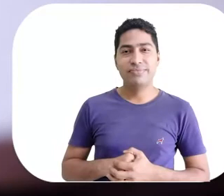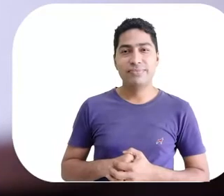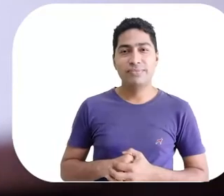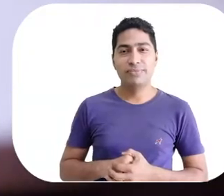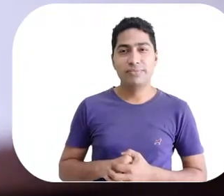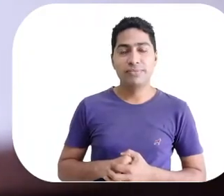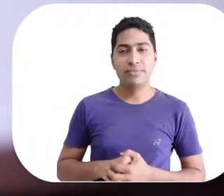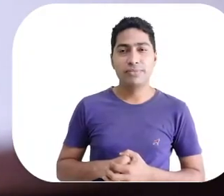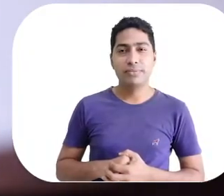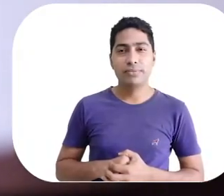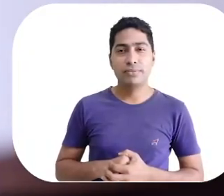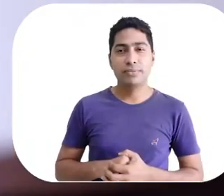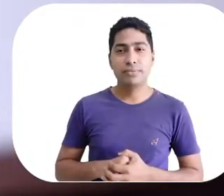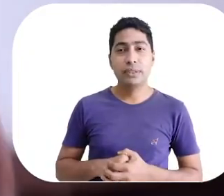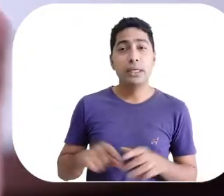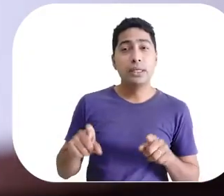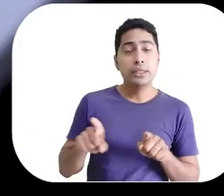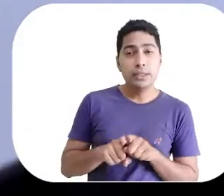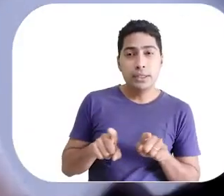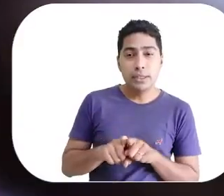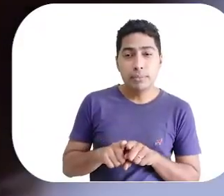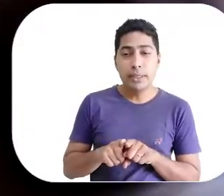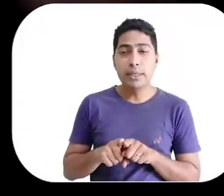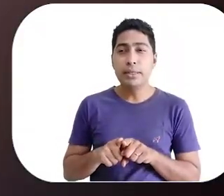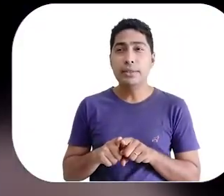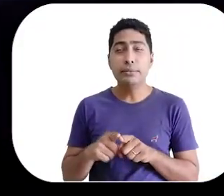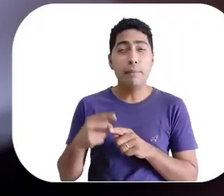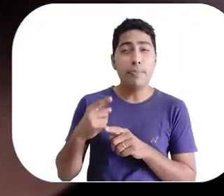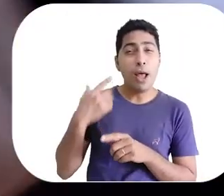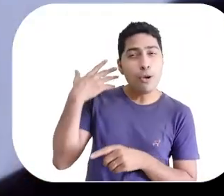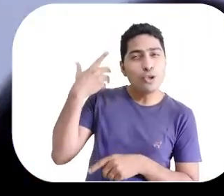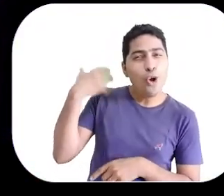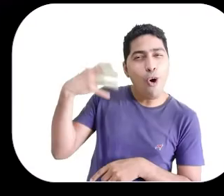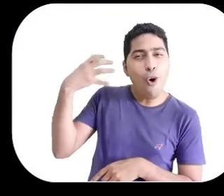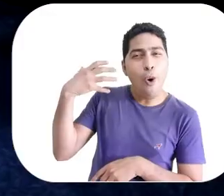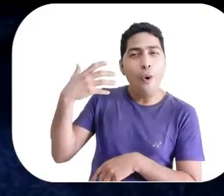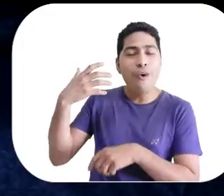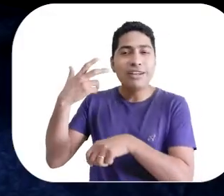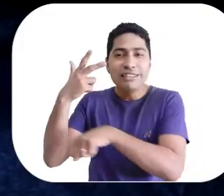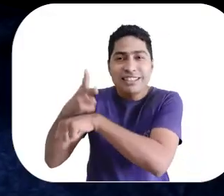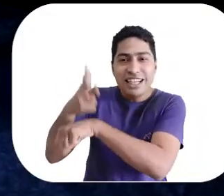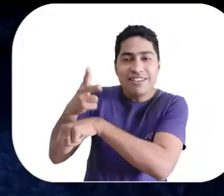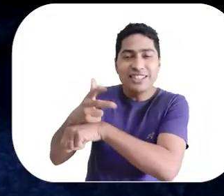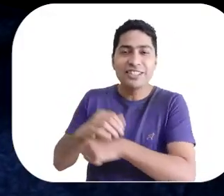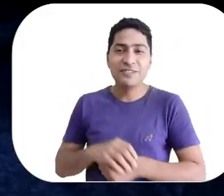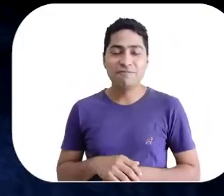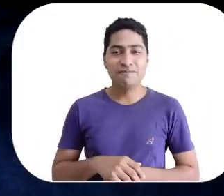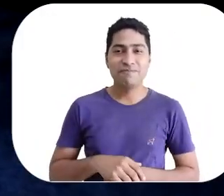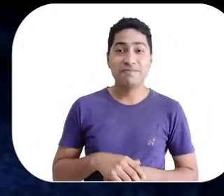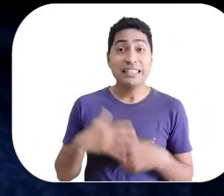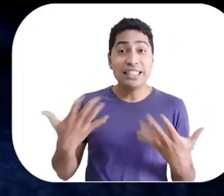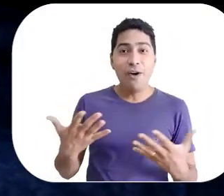também, cena 18, plano 3, plano 2, take 1. Então a arte